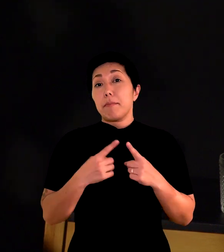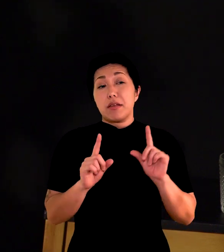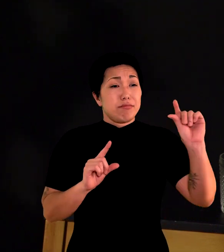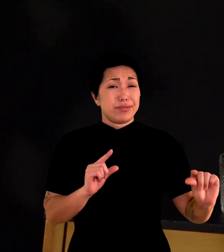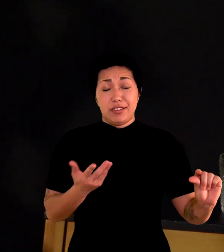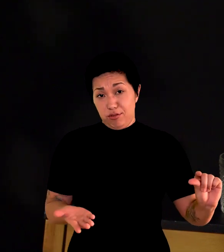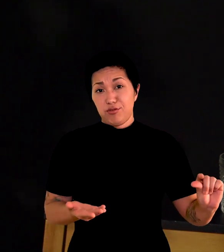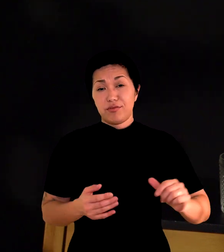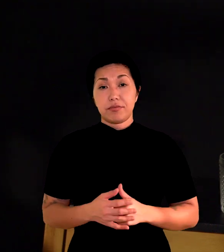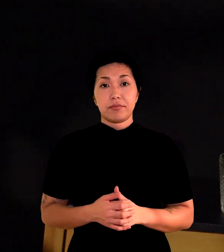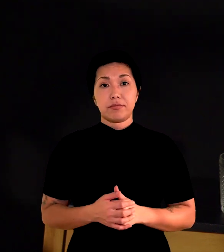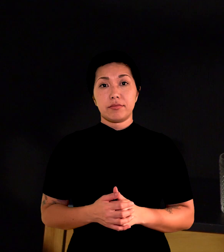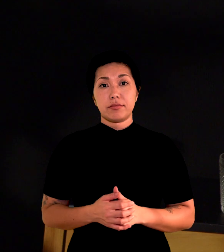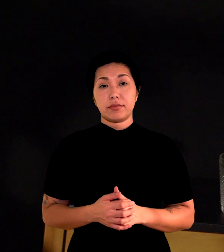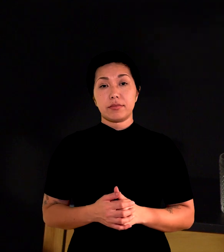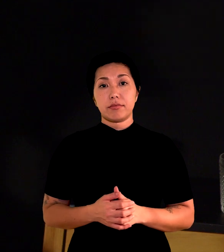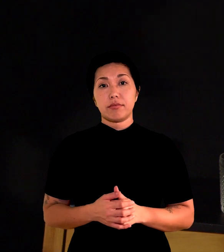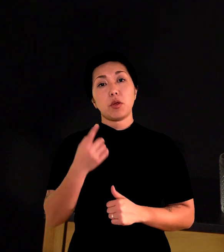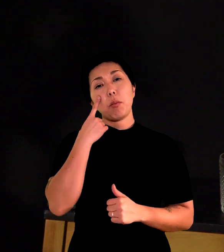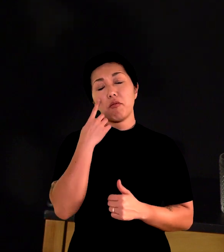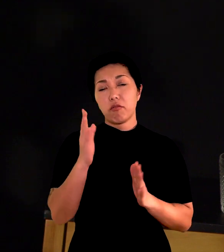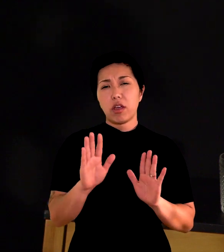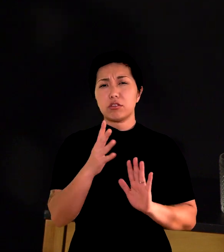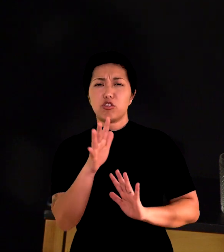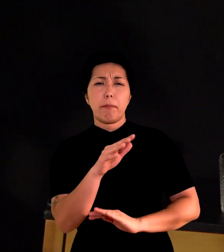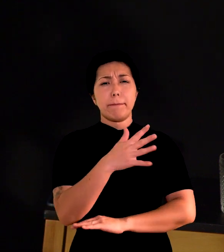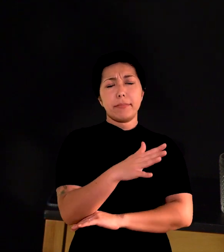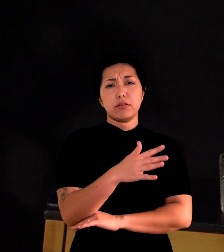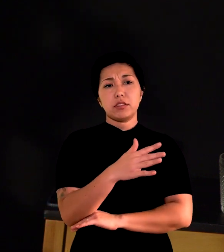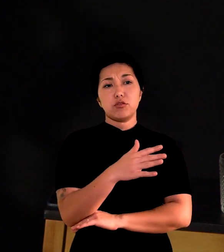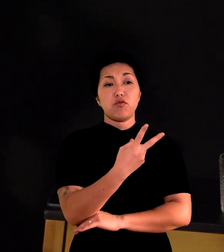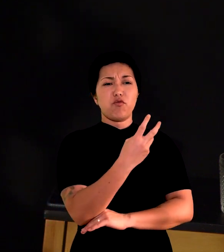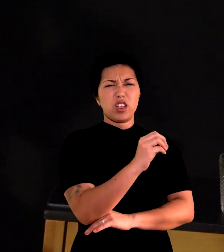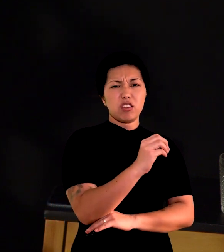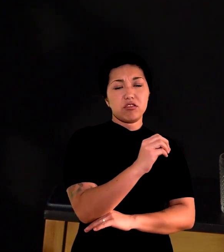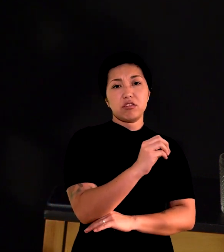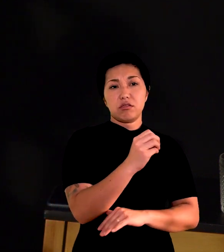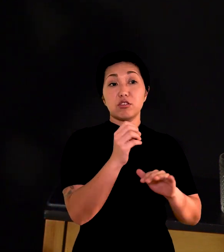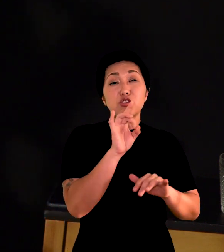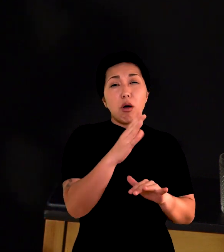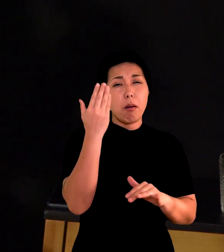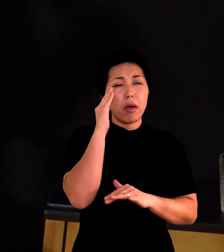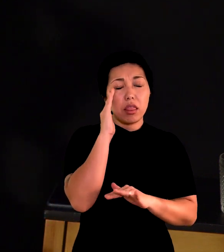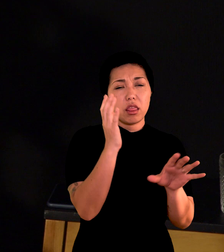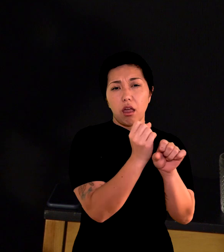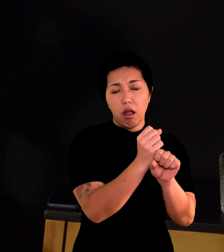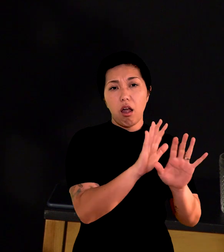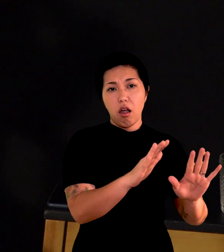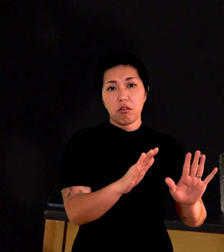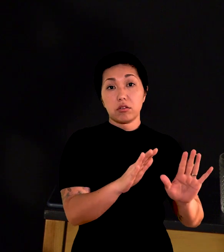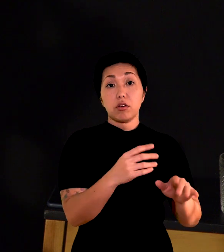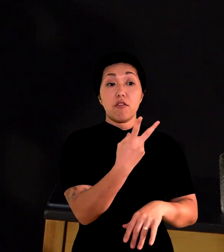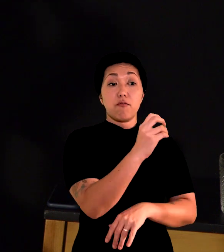Não... Pois é, mas... né? Vamos deixar só nessa faixa de 20% para